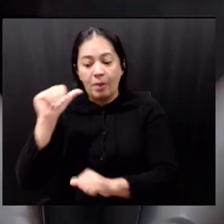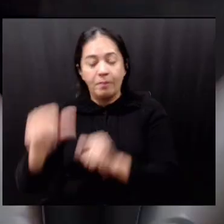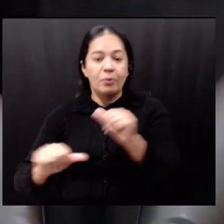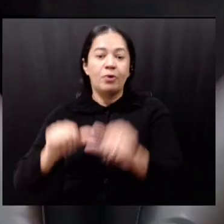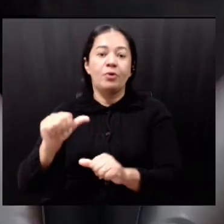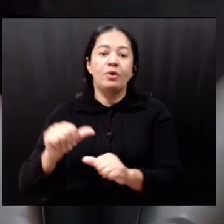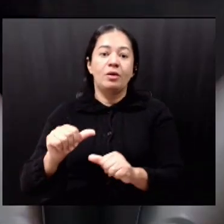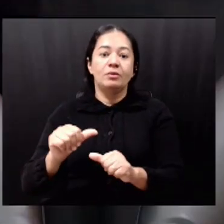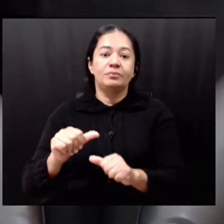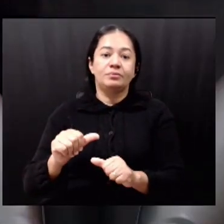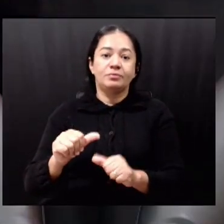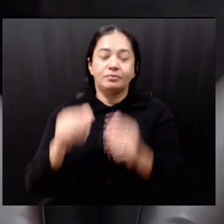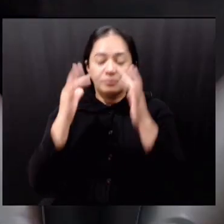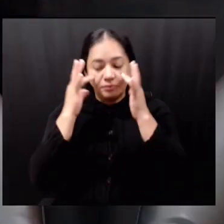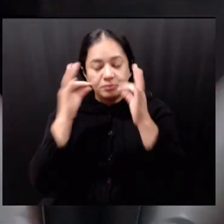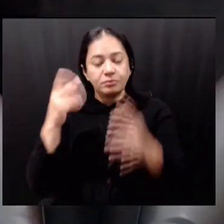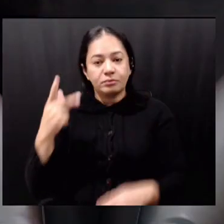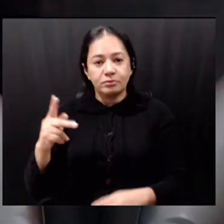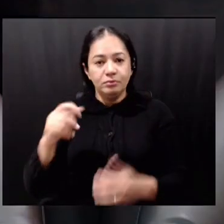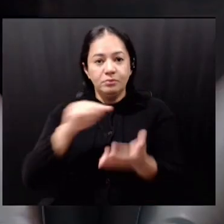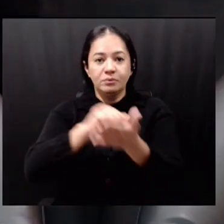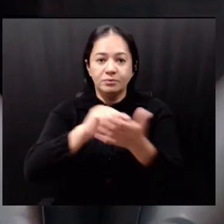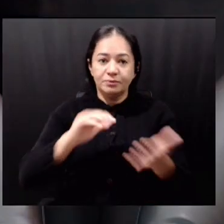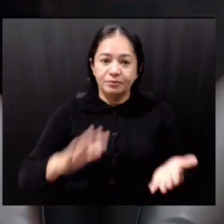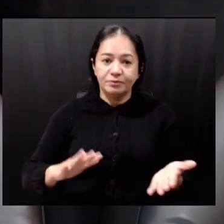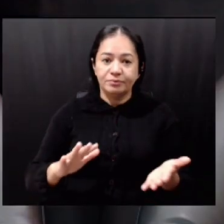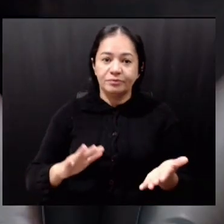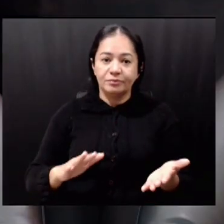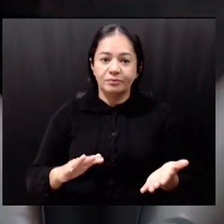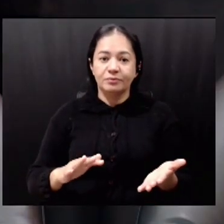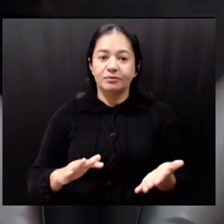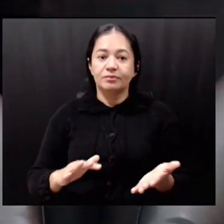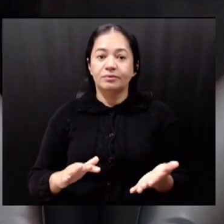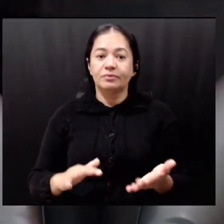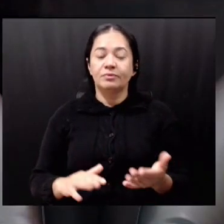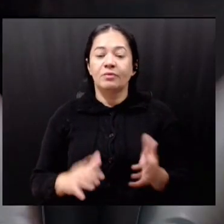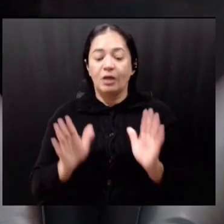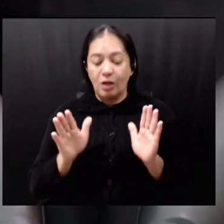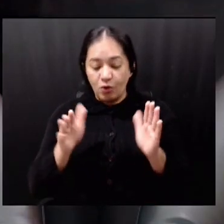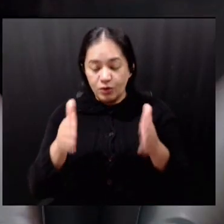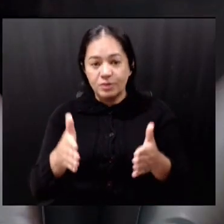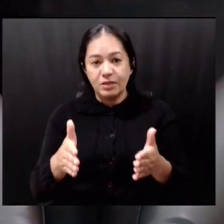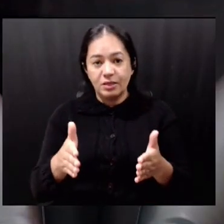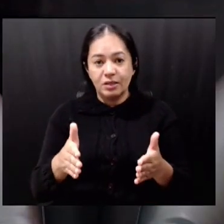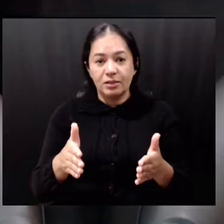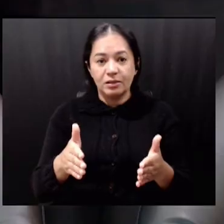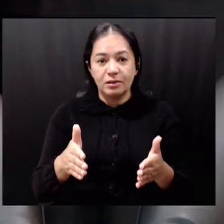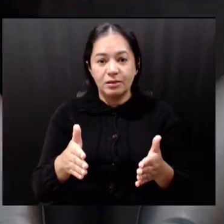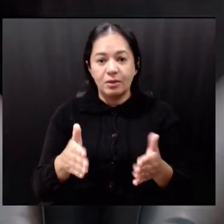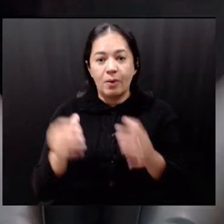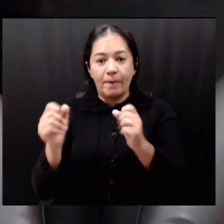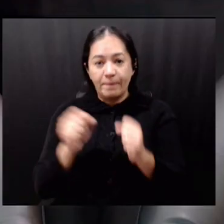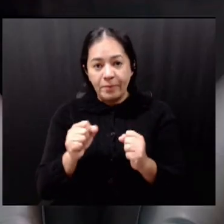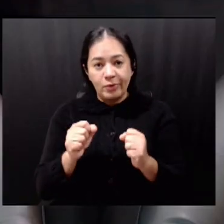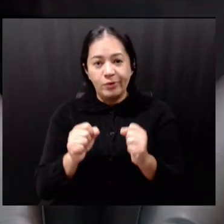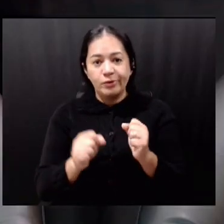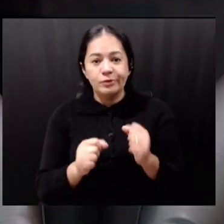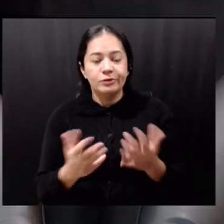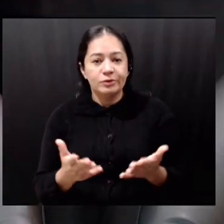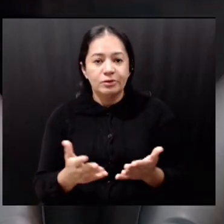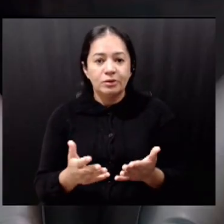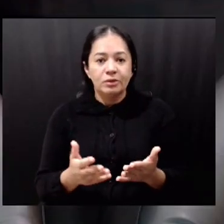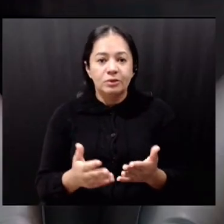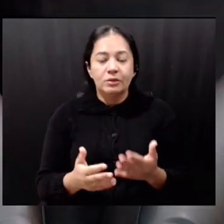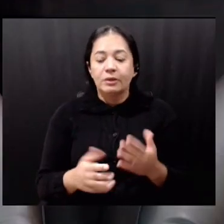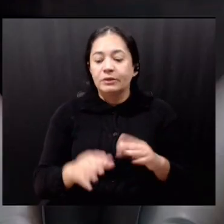dela nas atividades, né? A concentração dela pode ser impactada. Então, a criança, ela começa a se